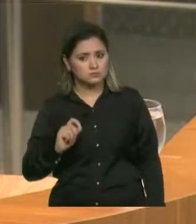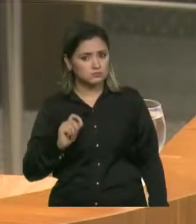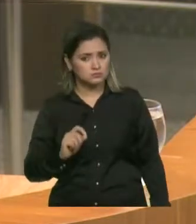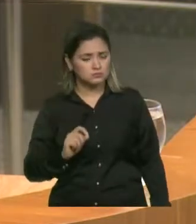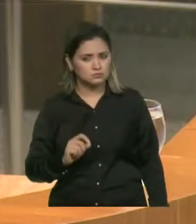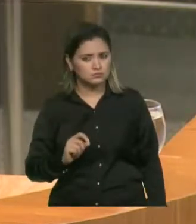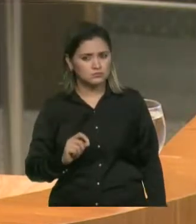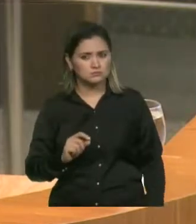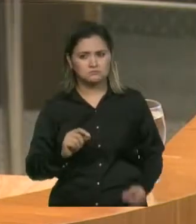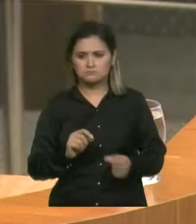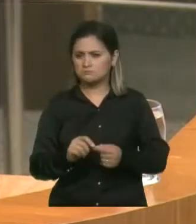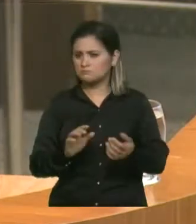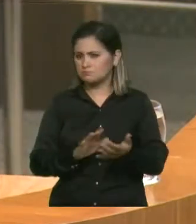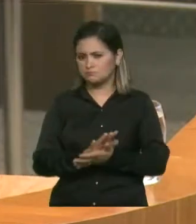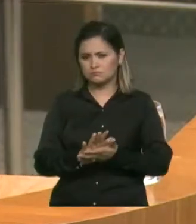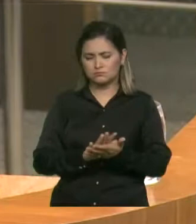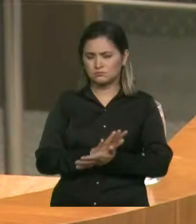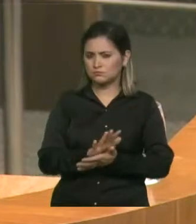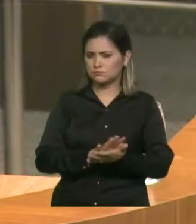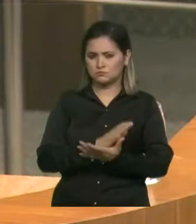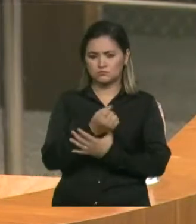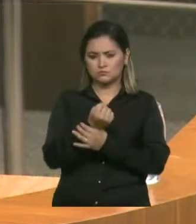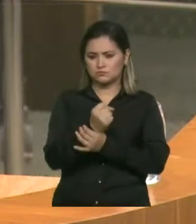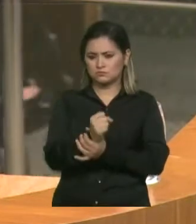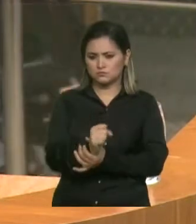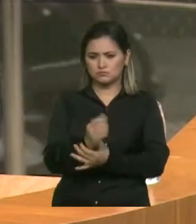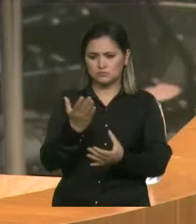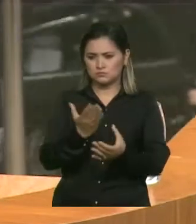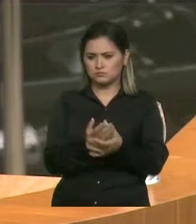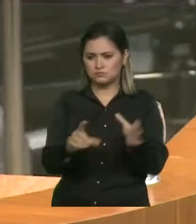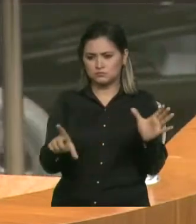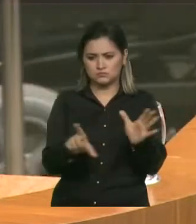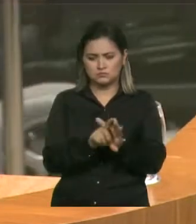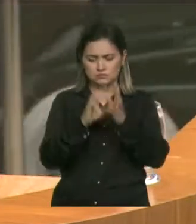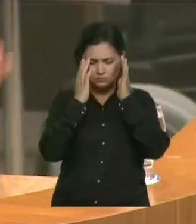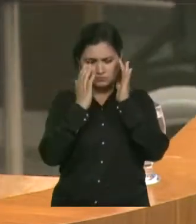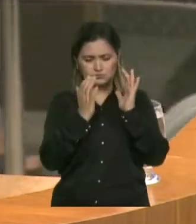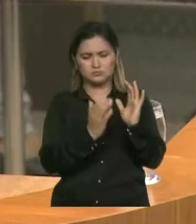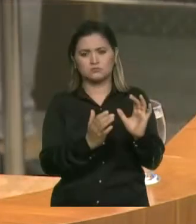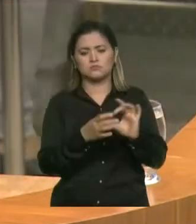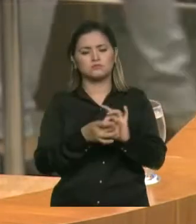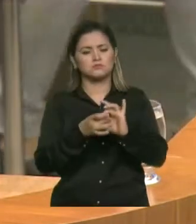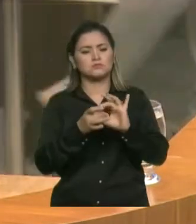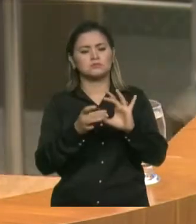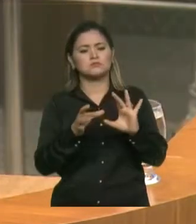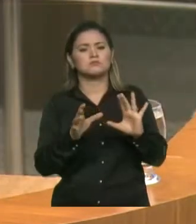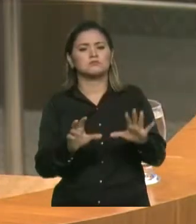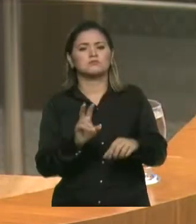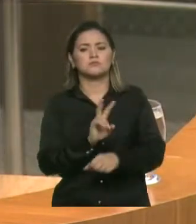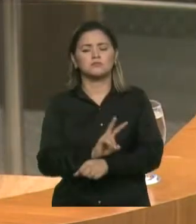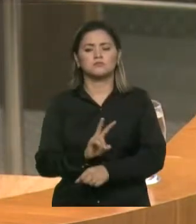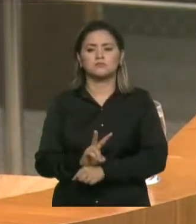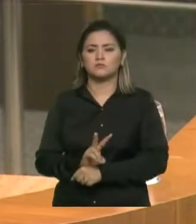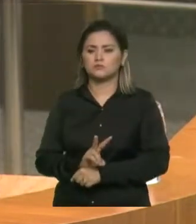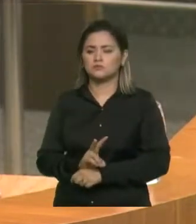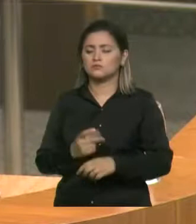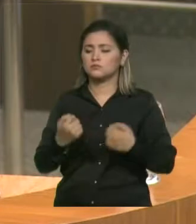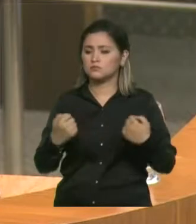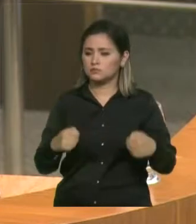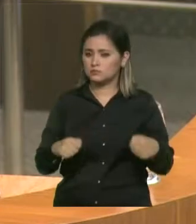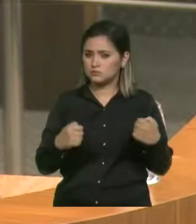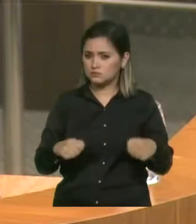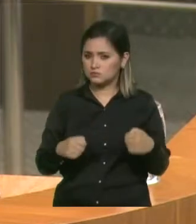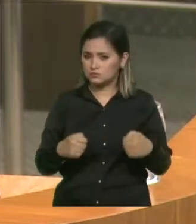para garantir o devido processo legal, a ampla defesa. Foi preciso a Suprema Corte